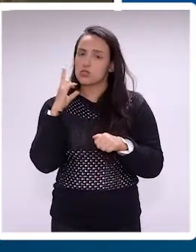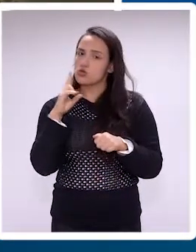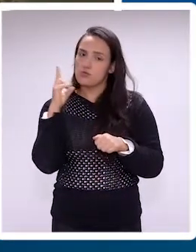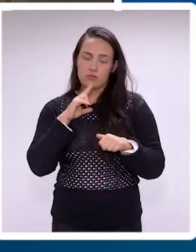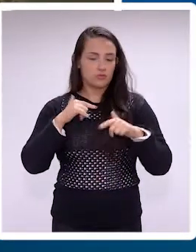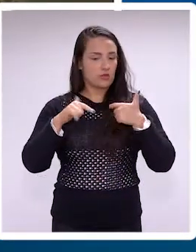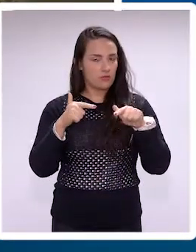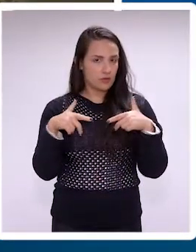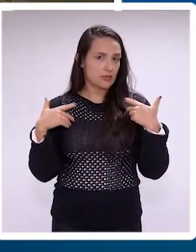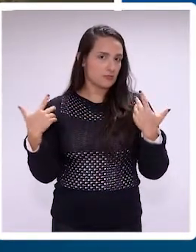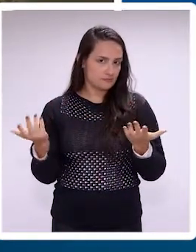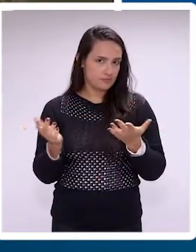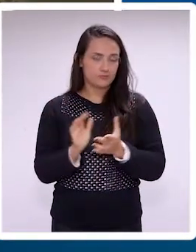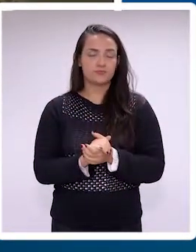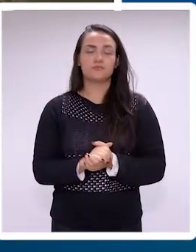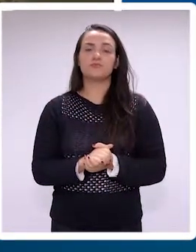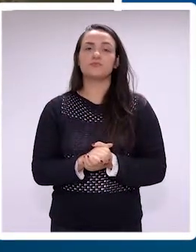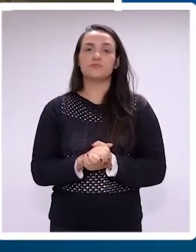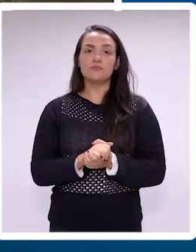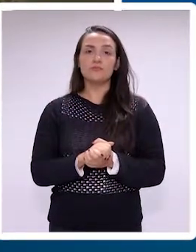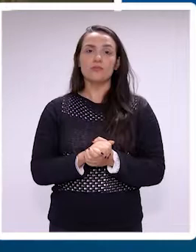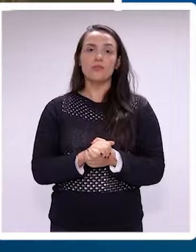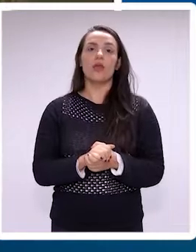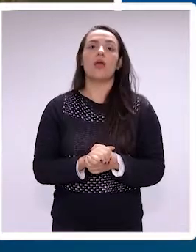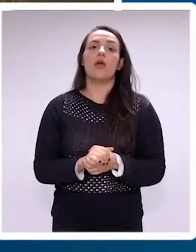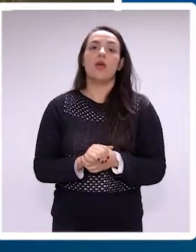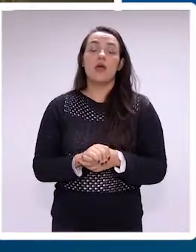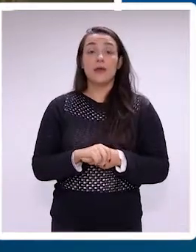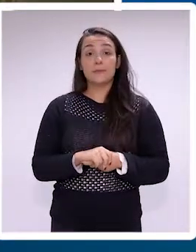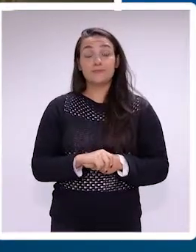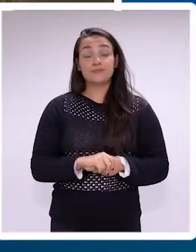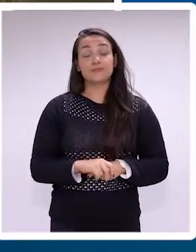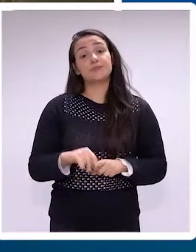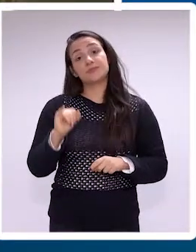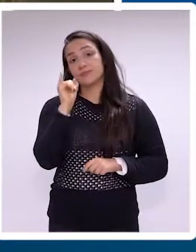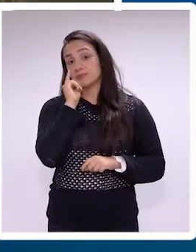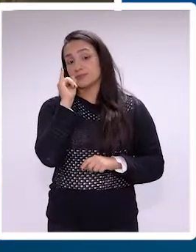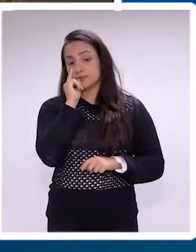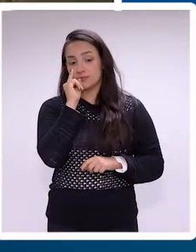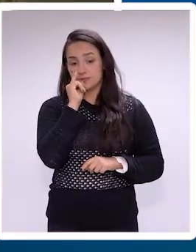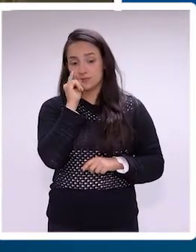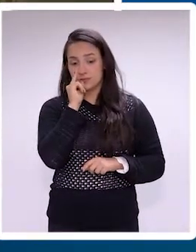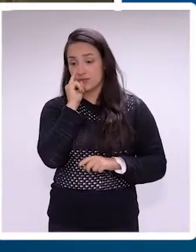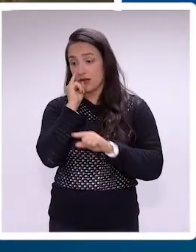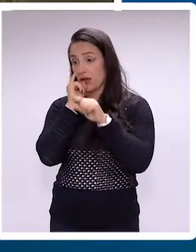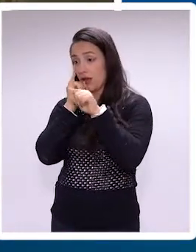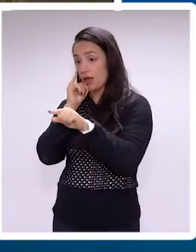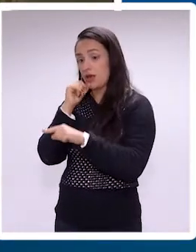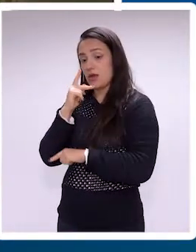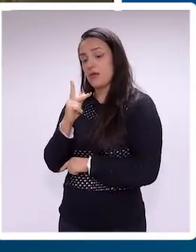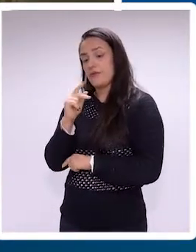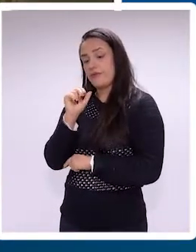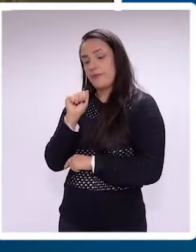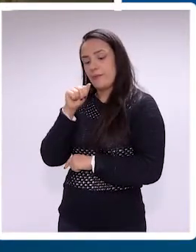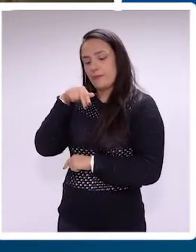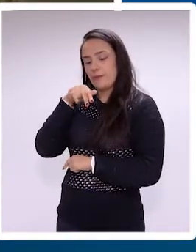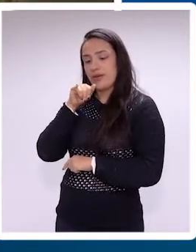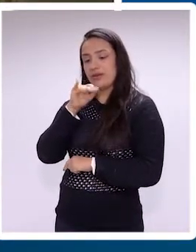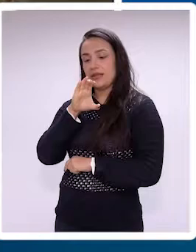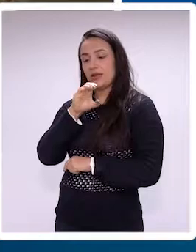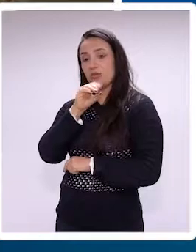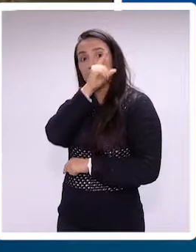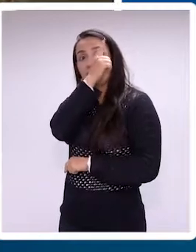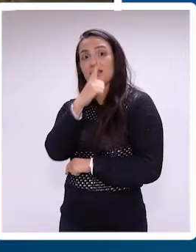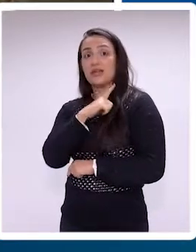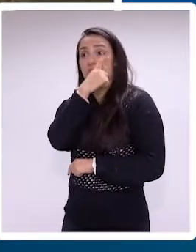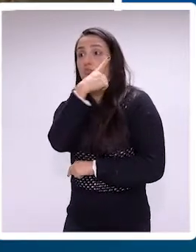melhor forma. No caso do pânico, são episódios. São os episódios em que,